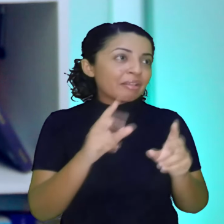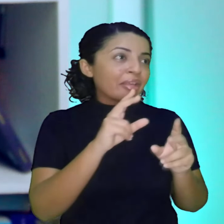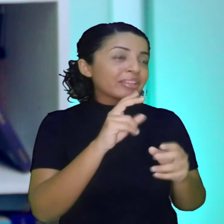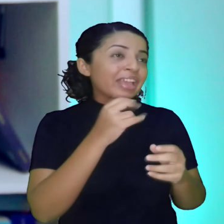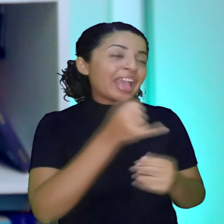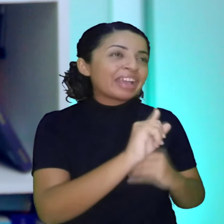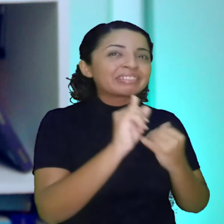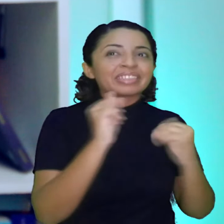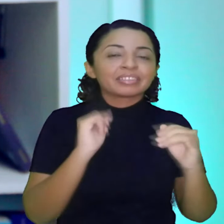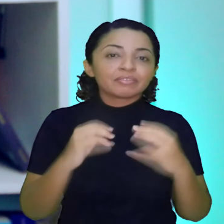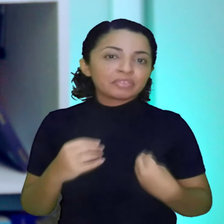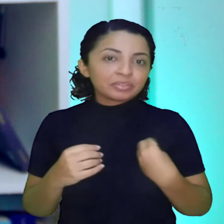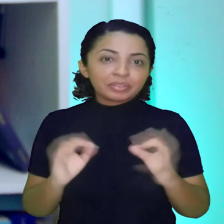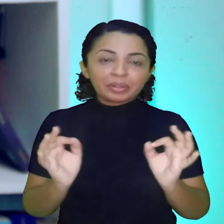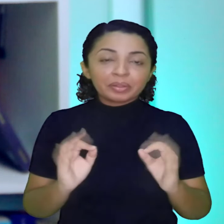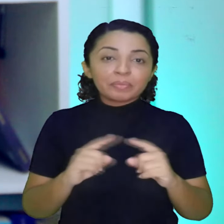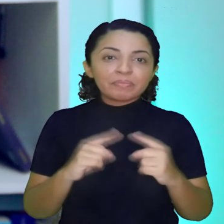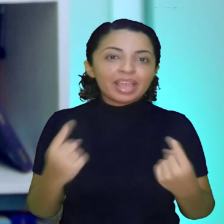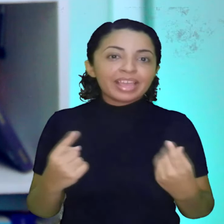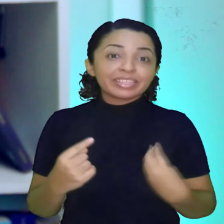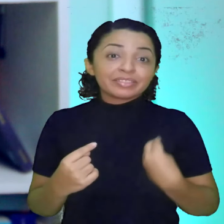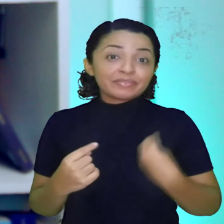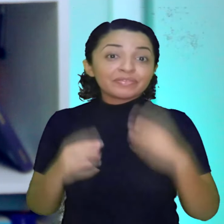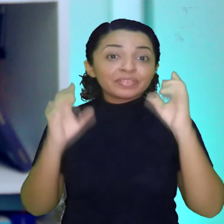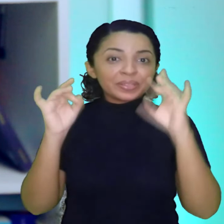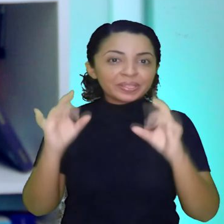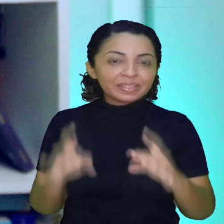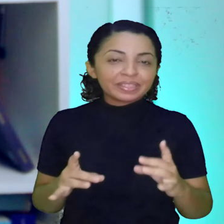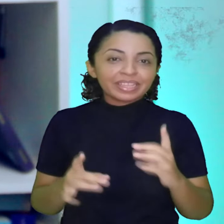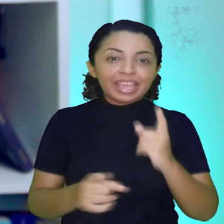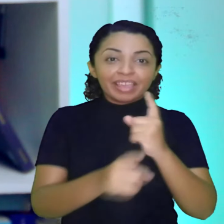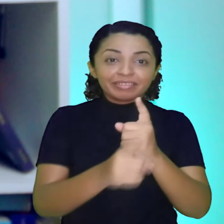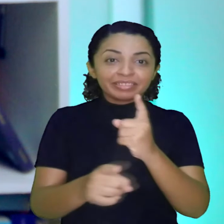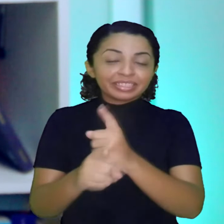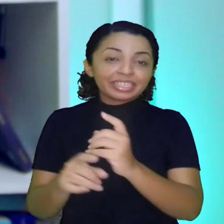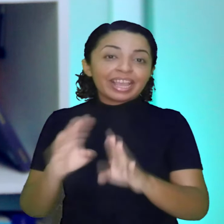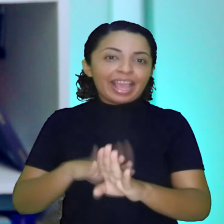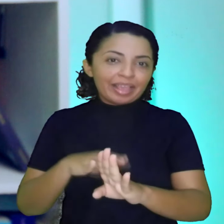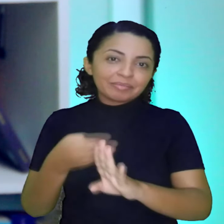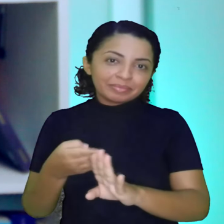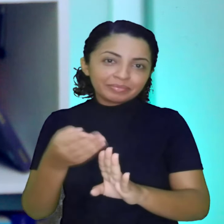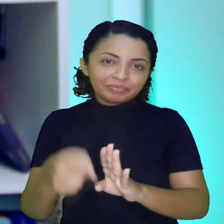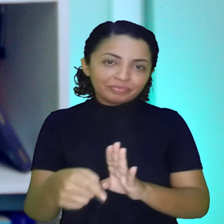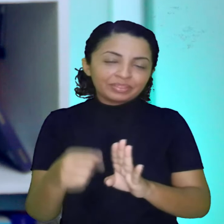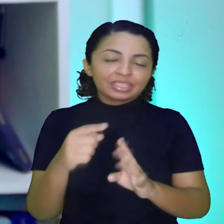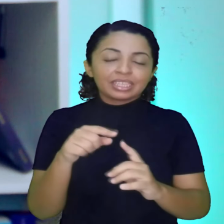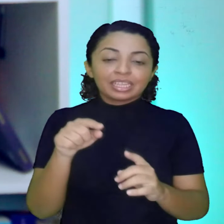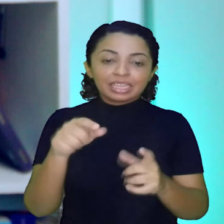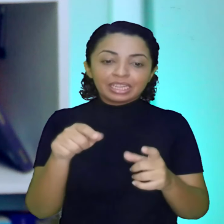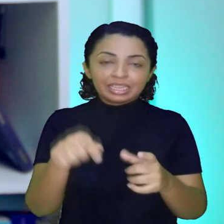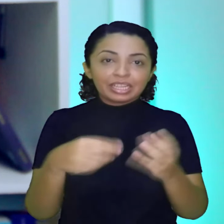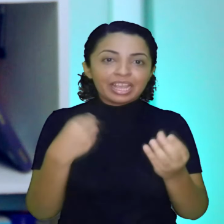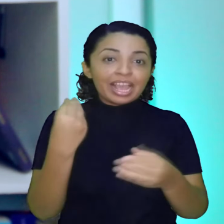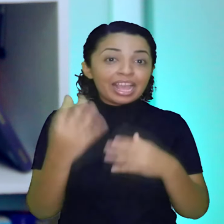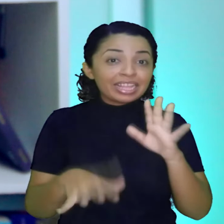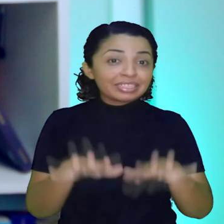melhores dias, os dias especiais, os dias mais marcantes, os encontros com o seu amante, apesar de que os encontros há